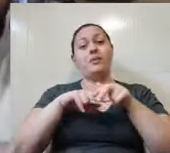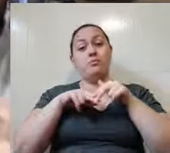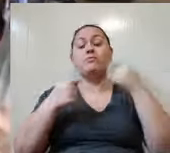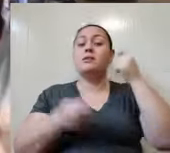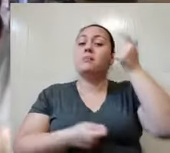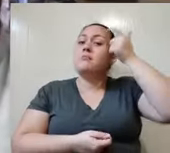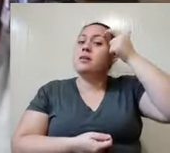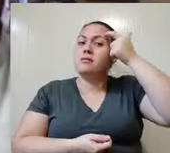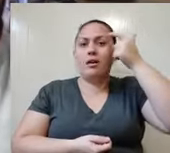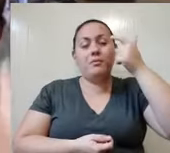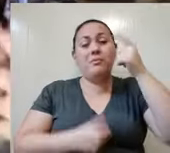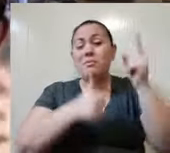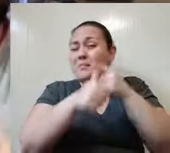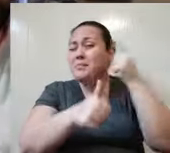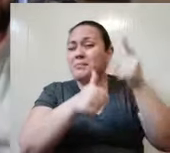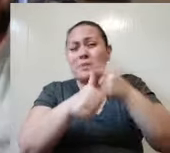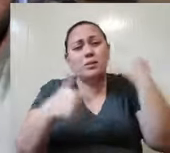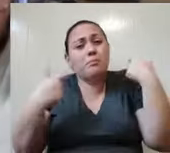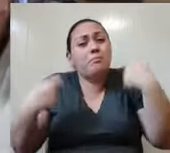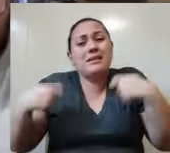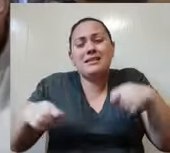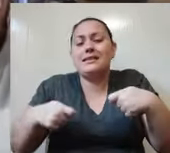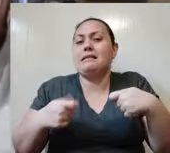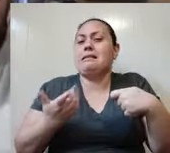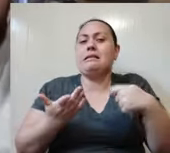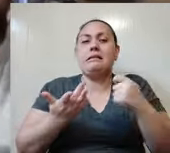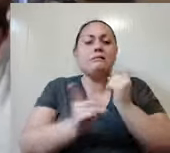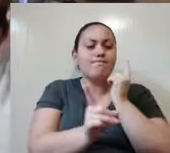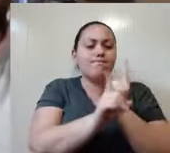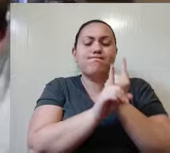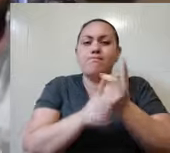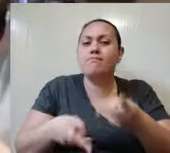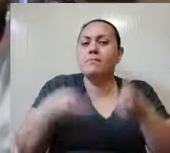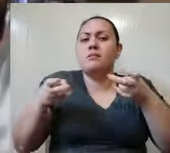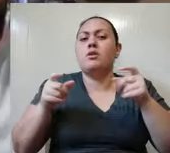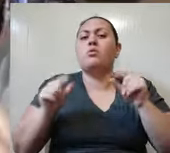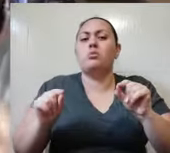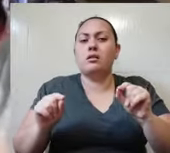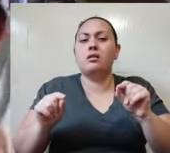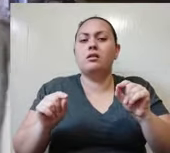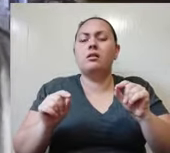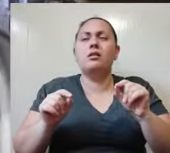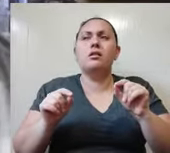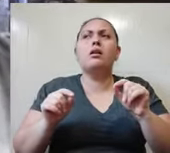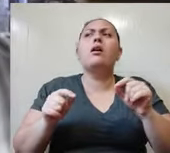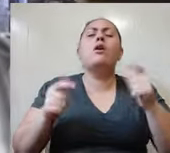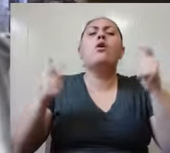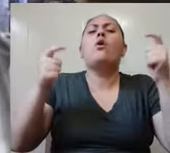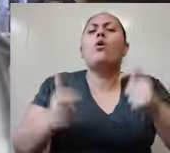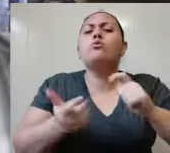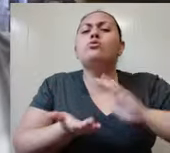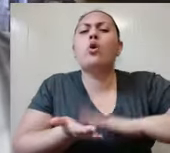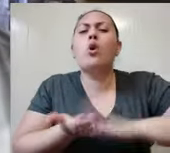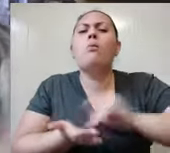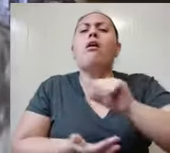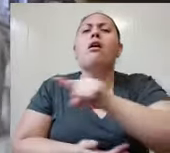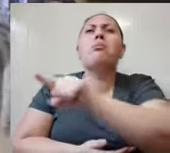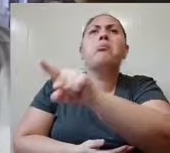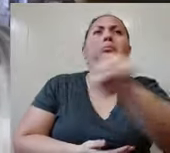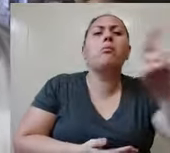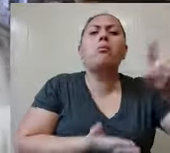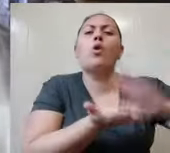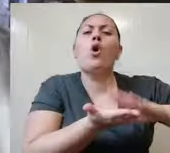precisa. Talvez a primeira coisa que a gente tem que conseguir identificar é de onde é que vem essa cobrança? Porque ela